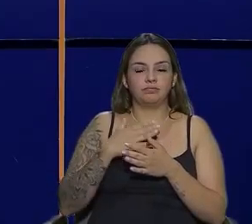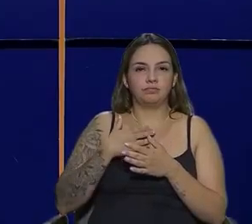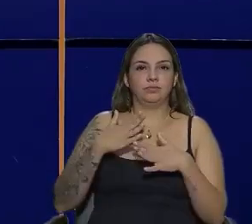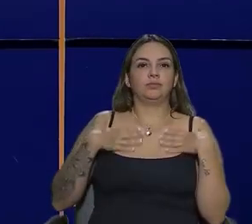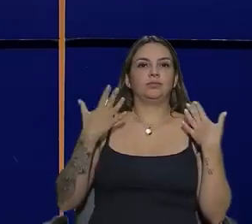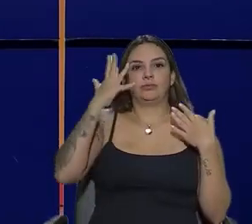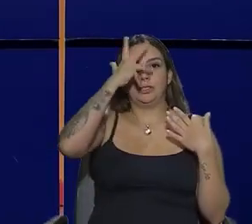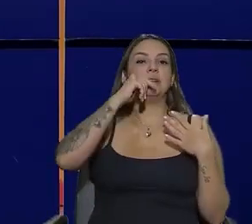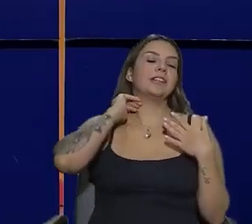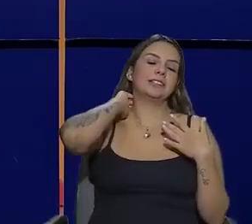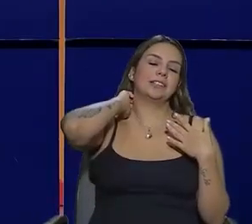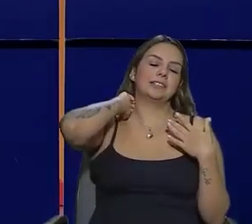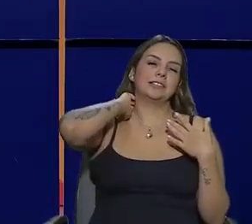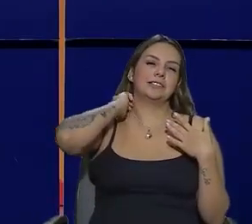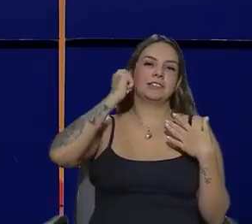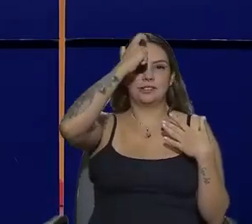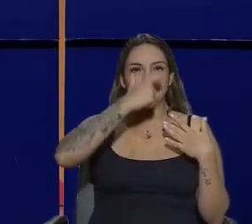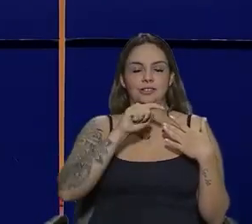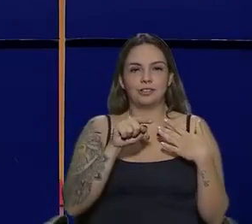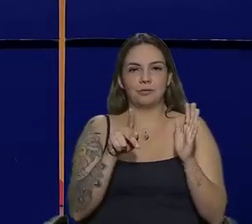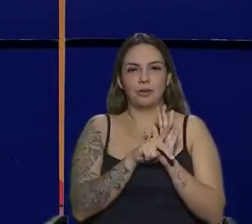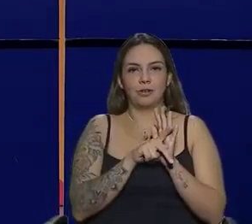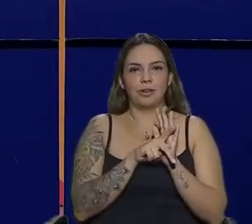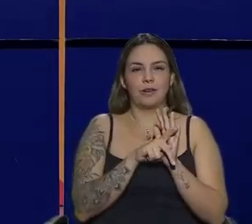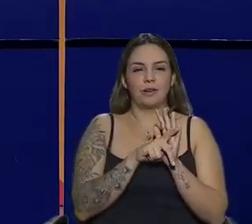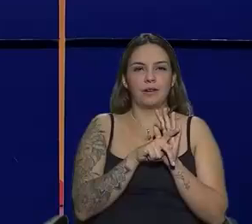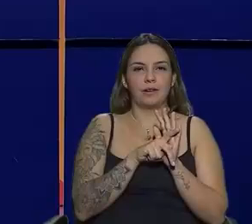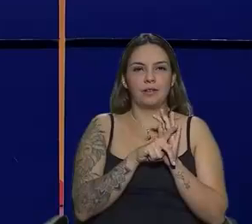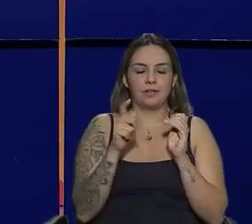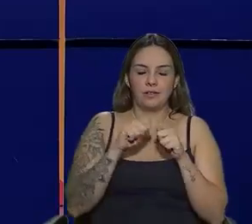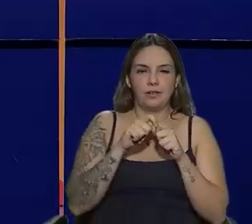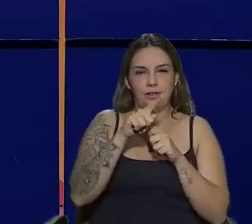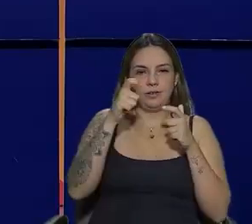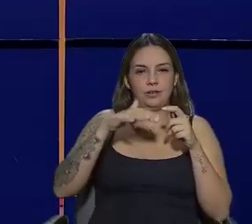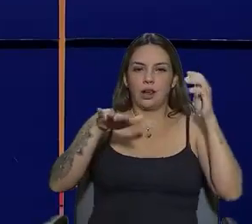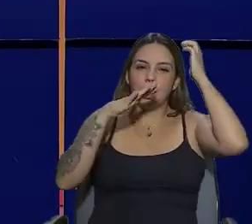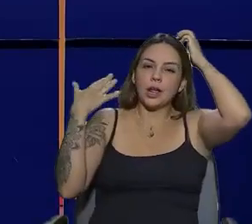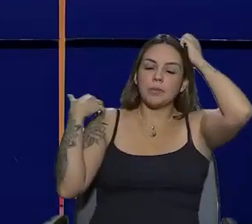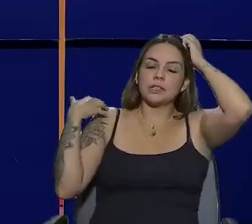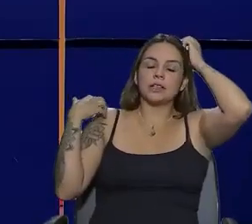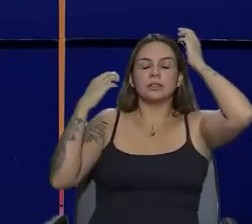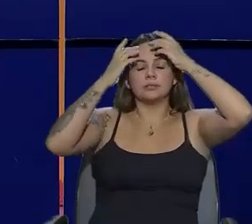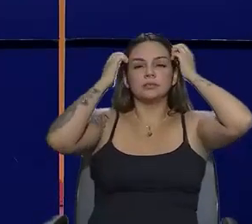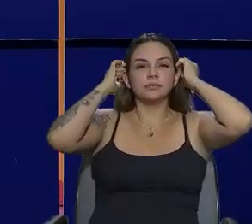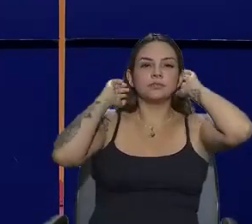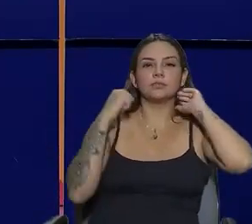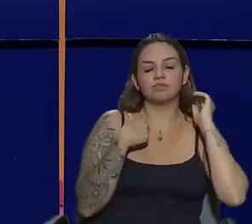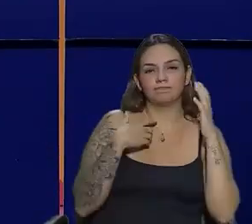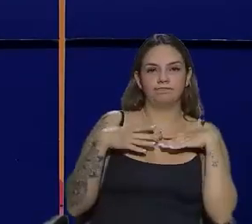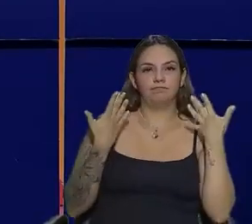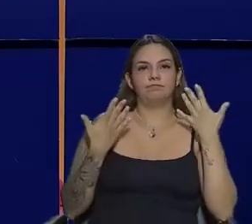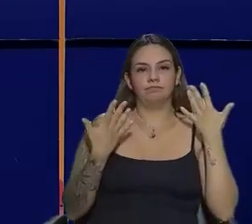me espanto com essa beleza, embora eu seja de lá, embora eu faça esses passeios, eu ainda